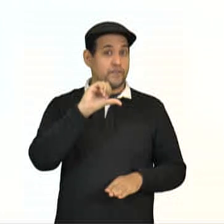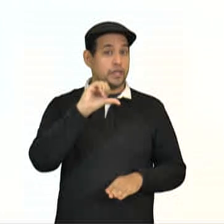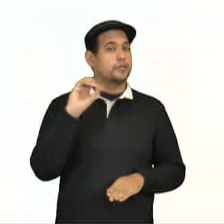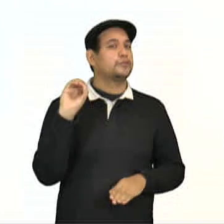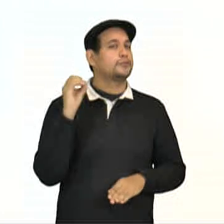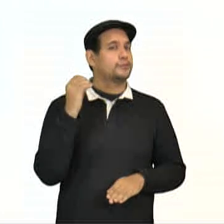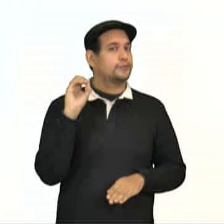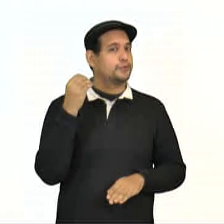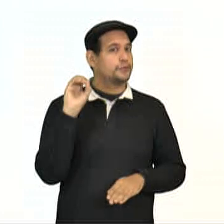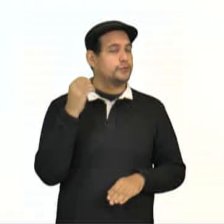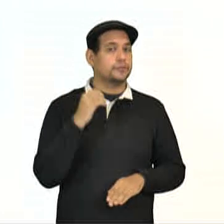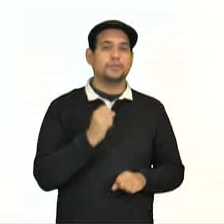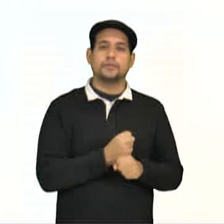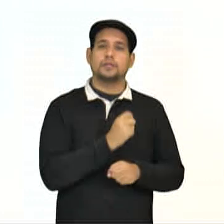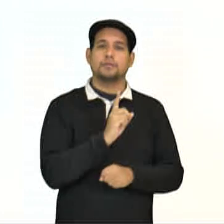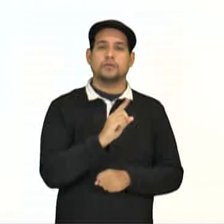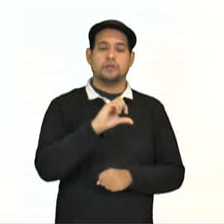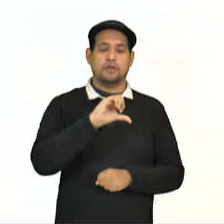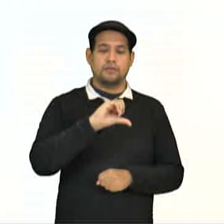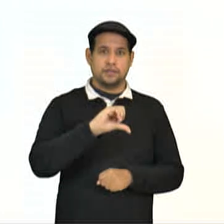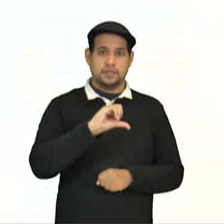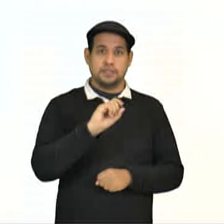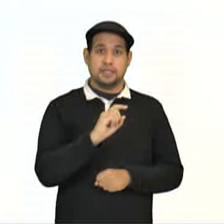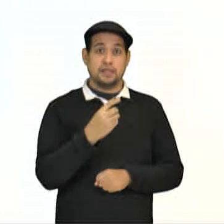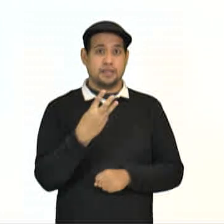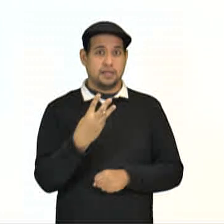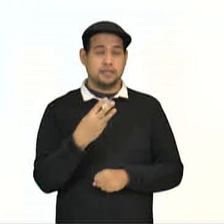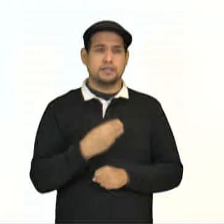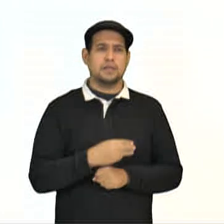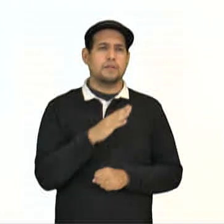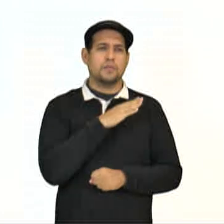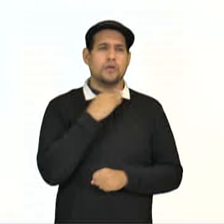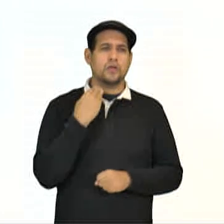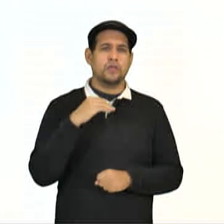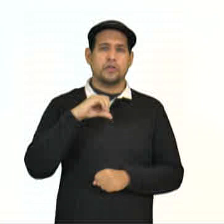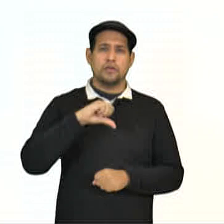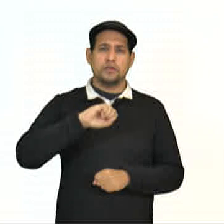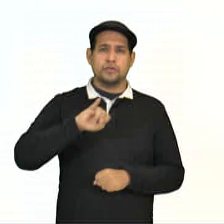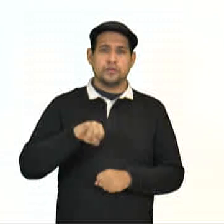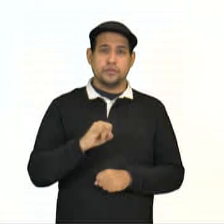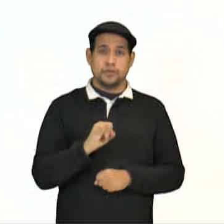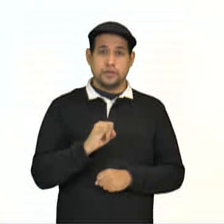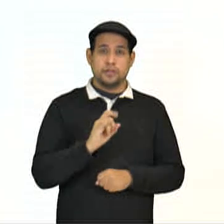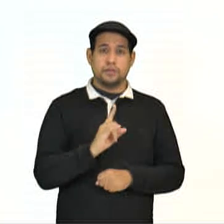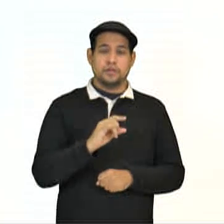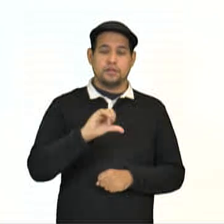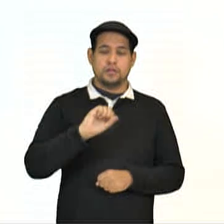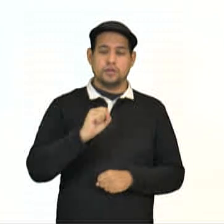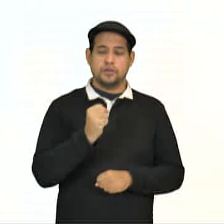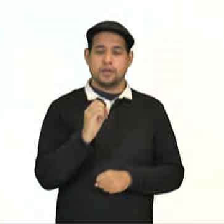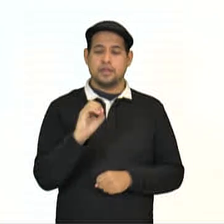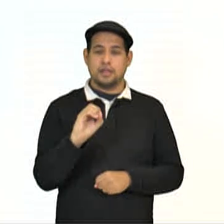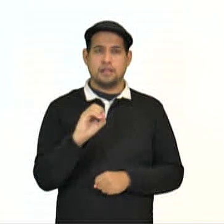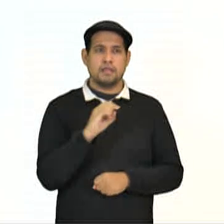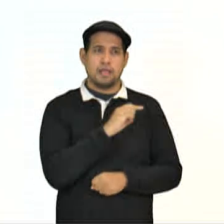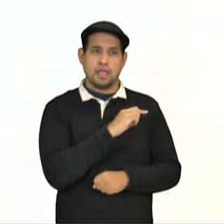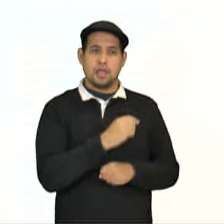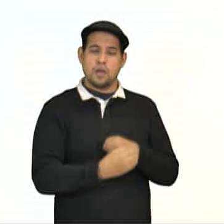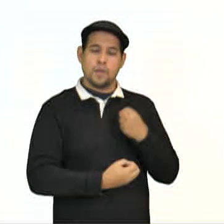de outubro de 1913 e morreu em 9 de julho de 1980. Foi um